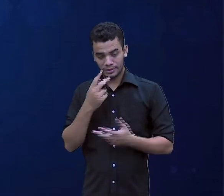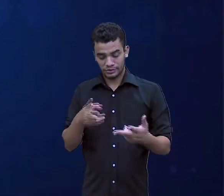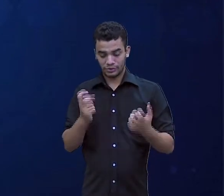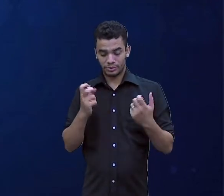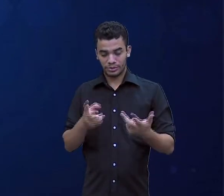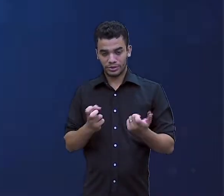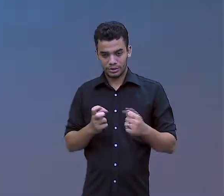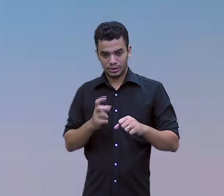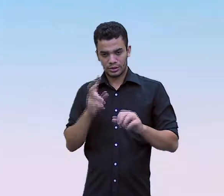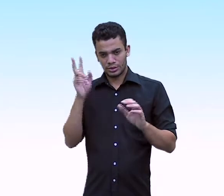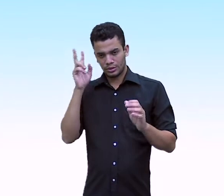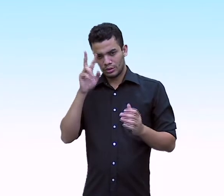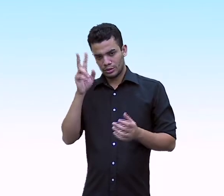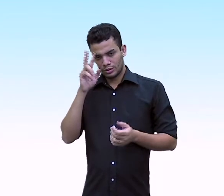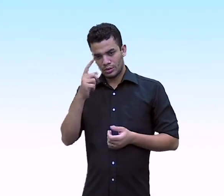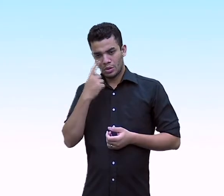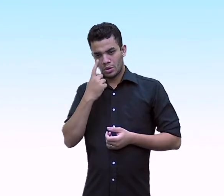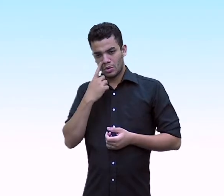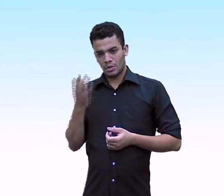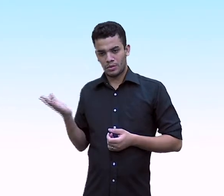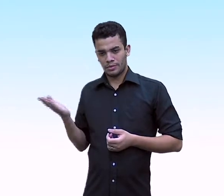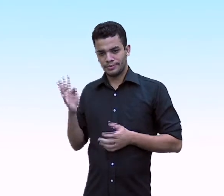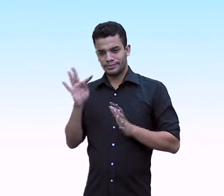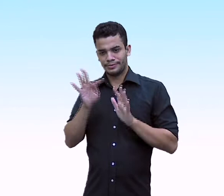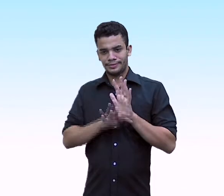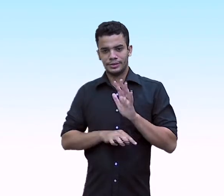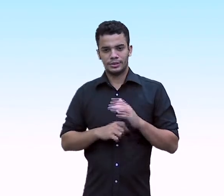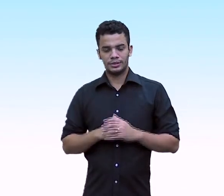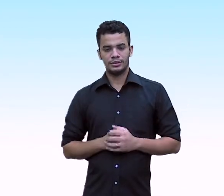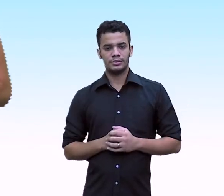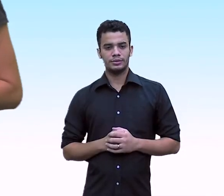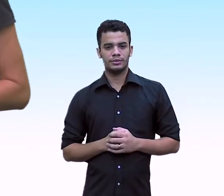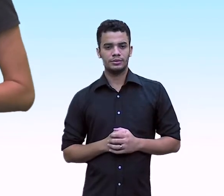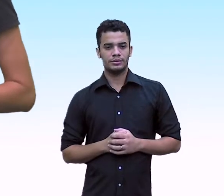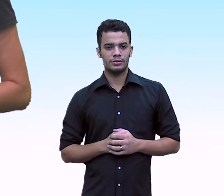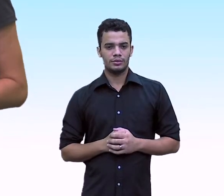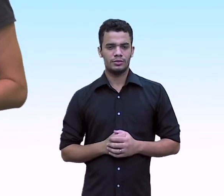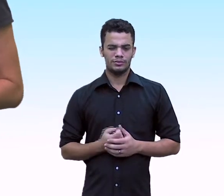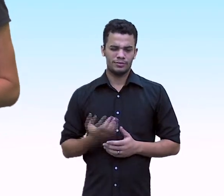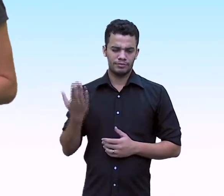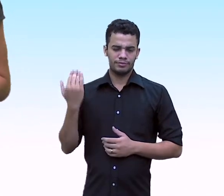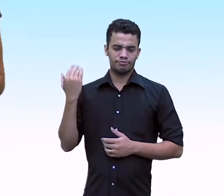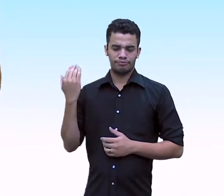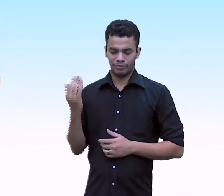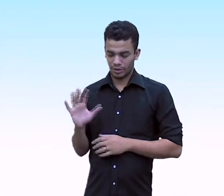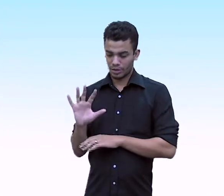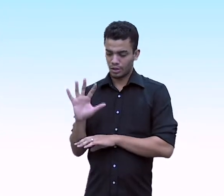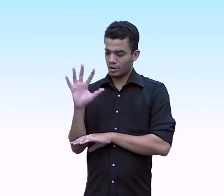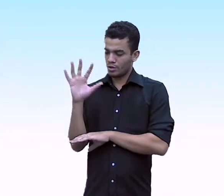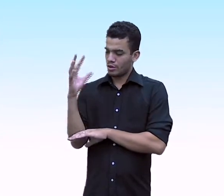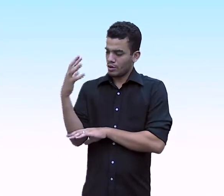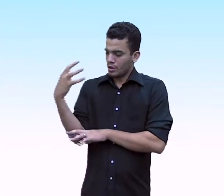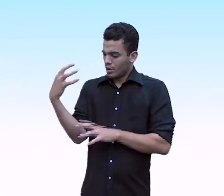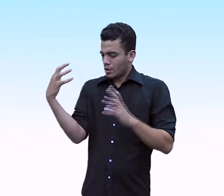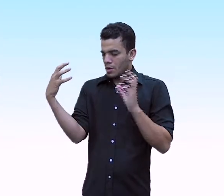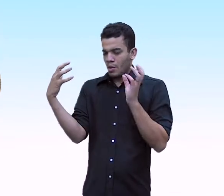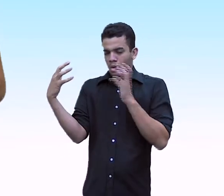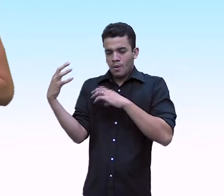descobrir? Então vamos lá. Era verão. A